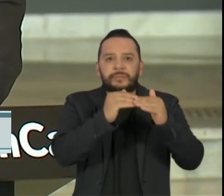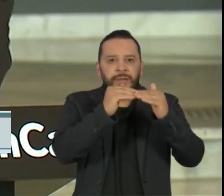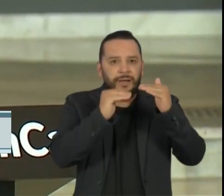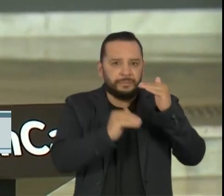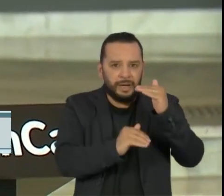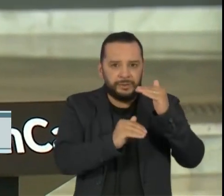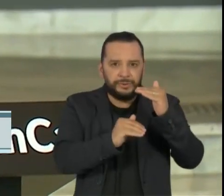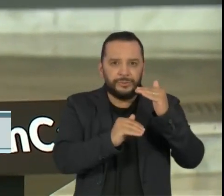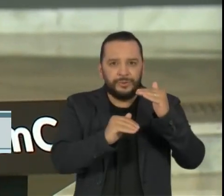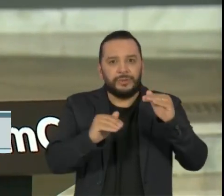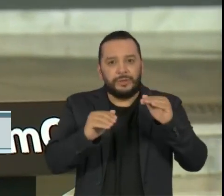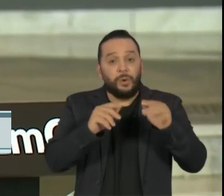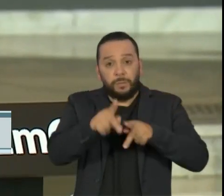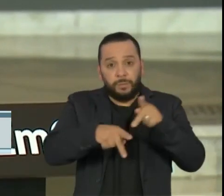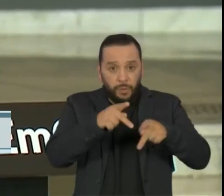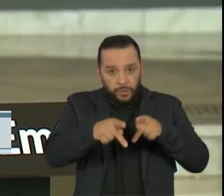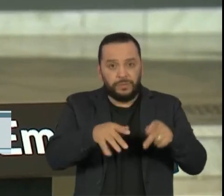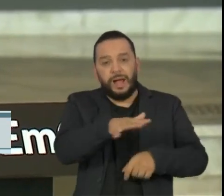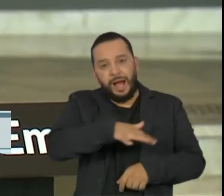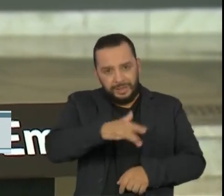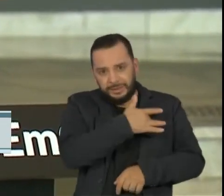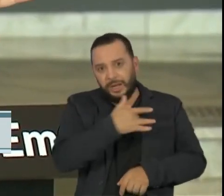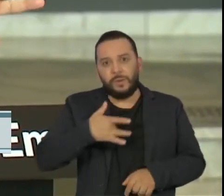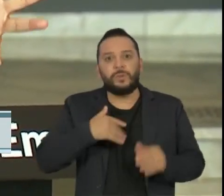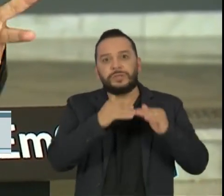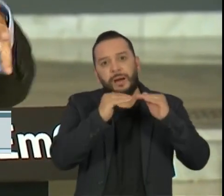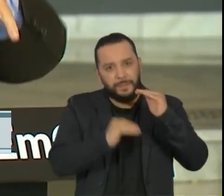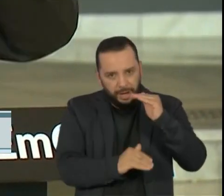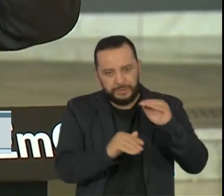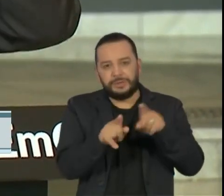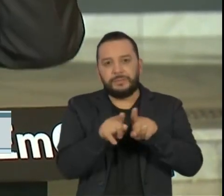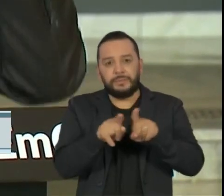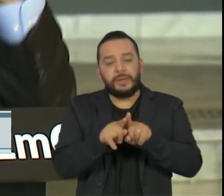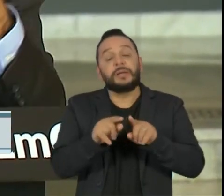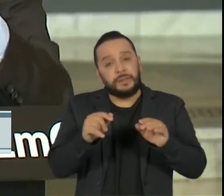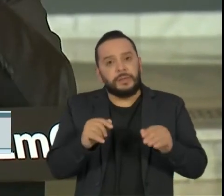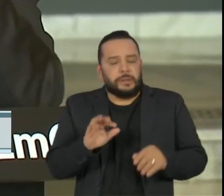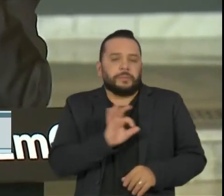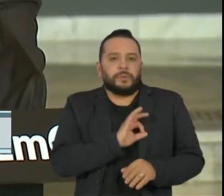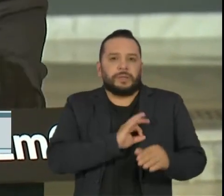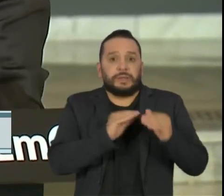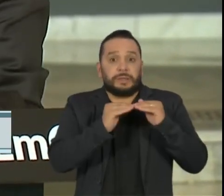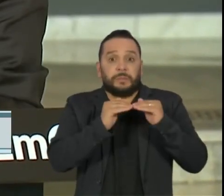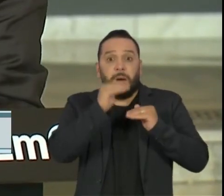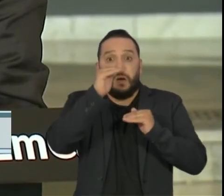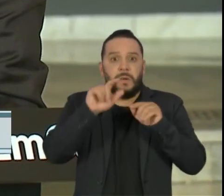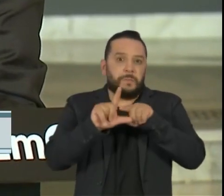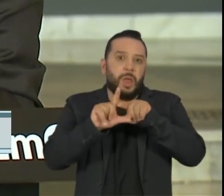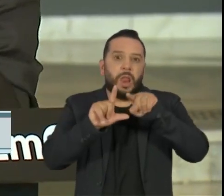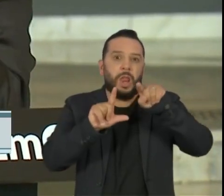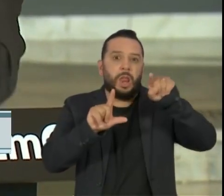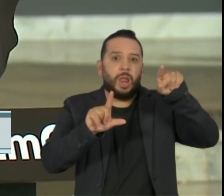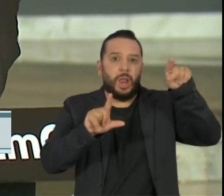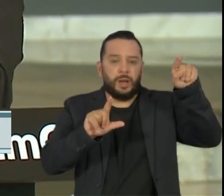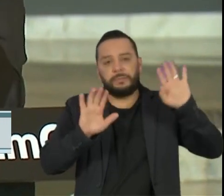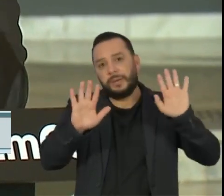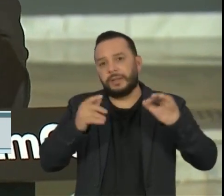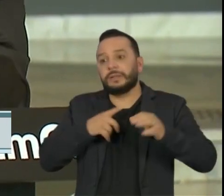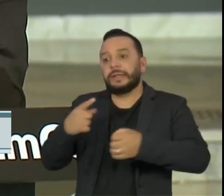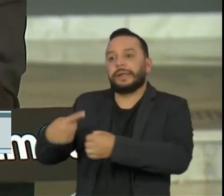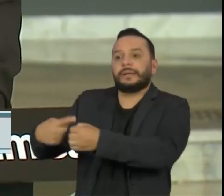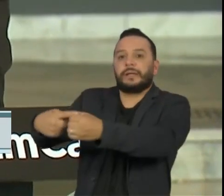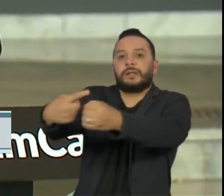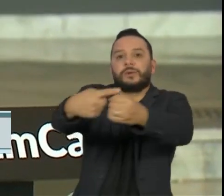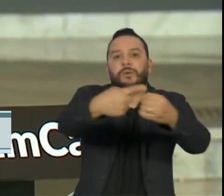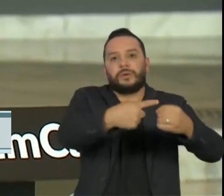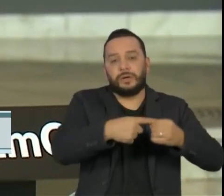da saúde. Isso aqui no município. No interior, a velocidade da epidemia foi diferente. E, então, tem um